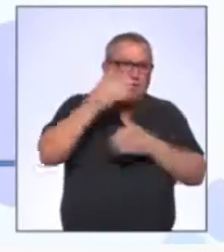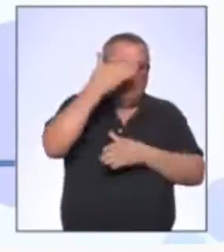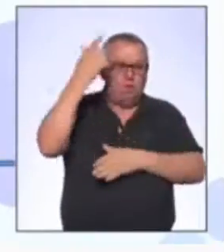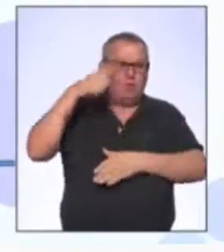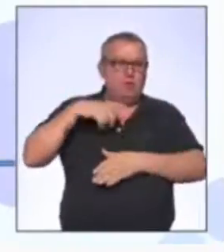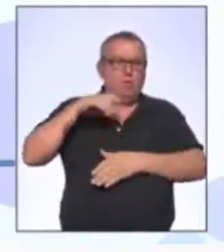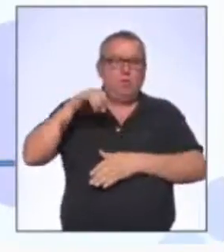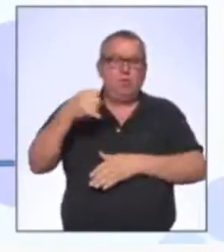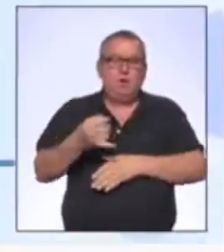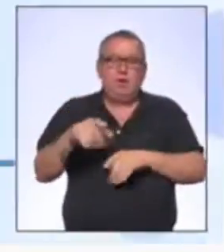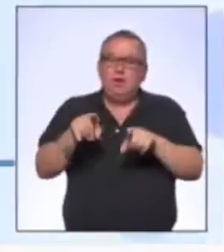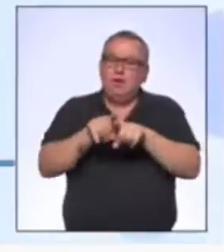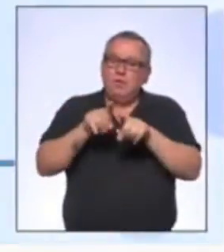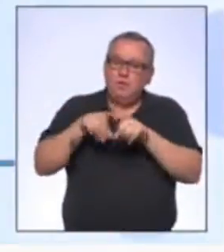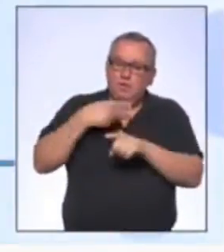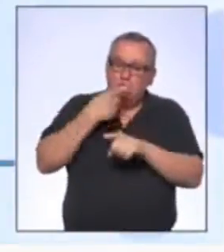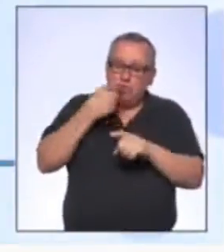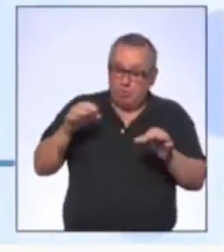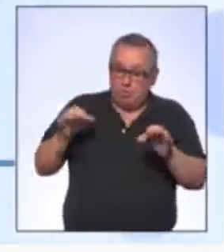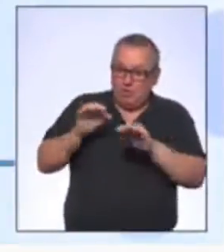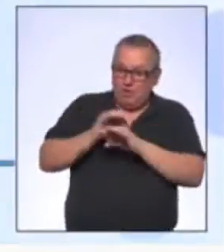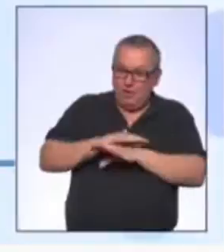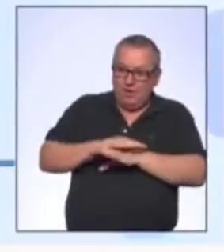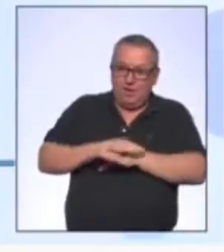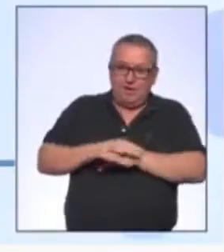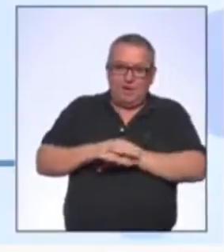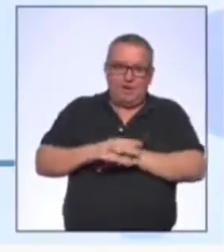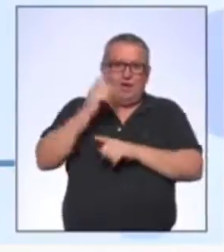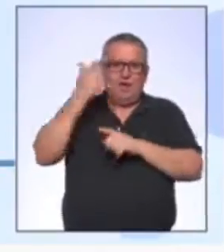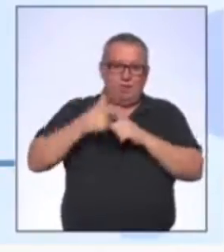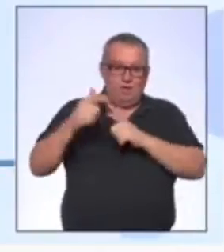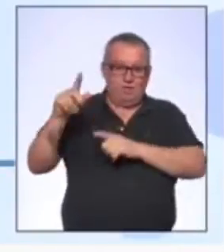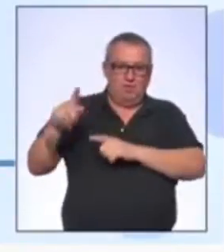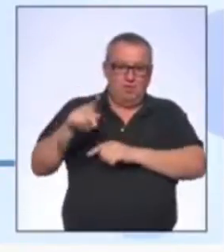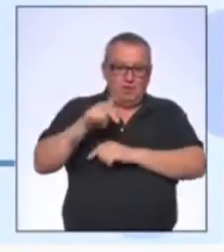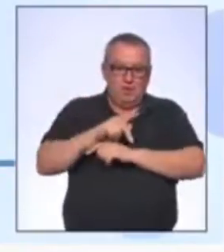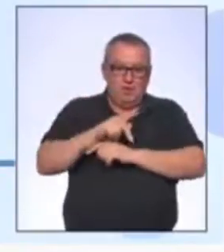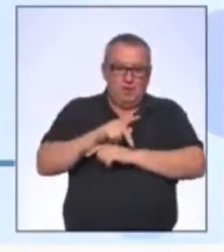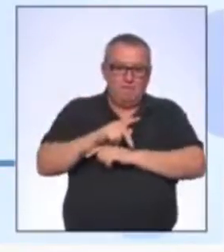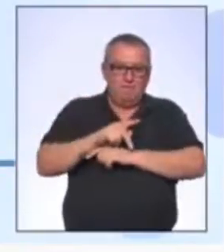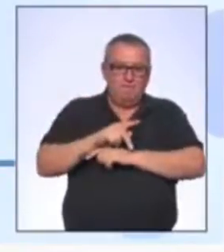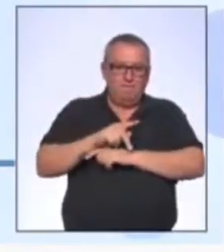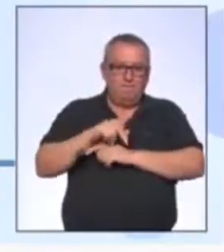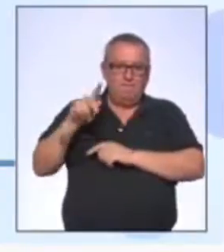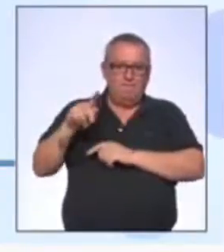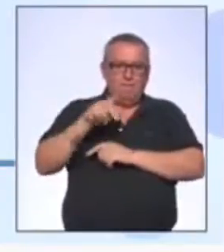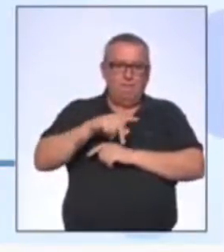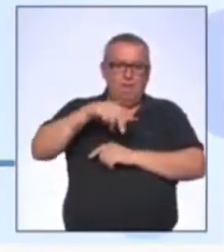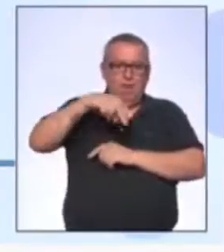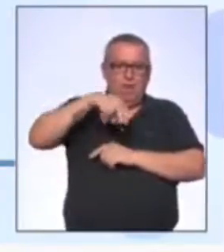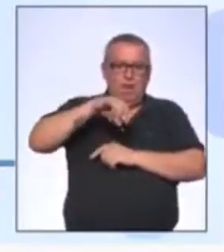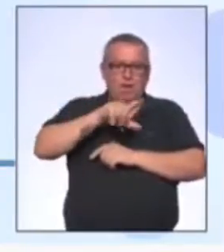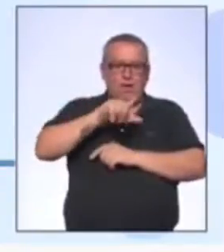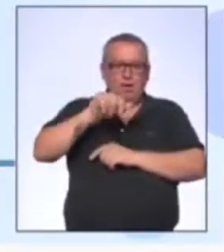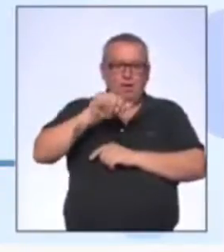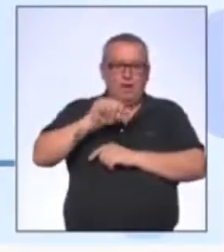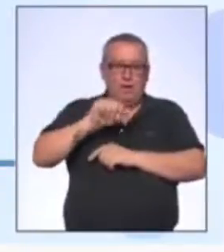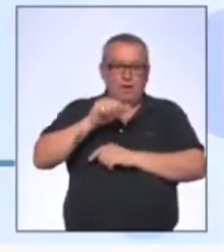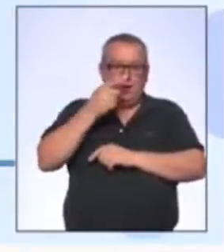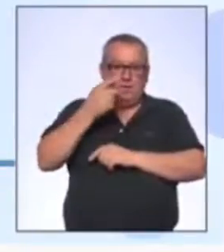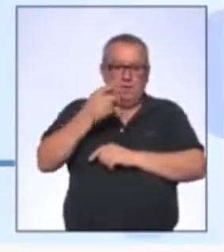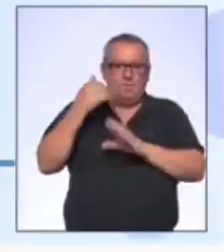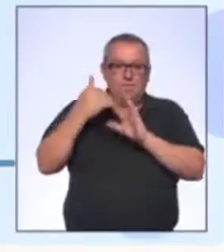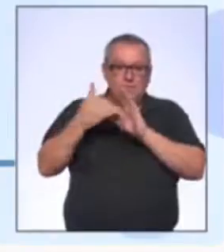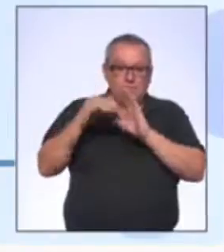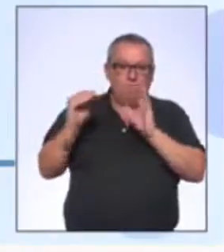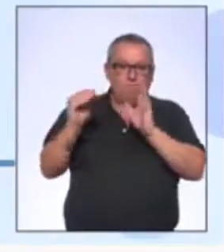oportunidade a gente falou só para finalizar aqui nós falamos sobre os professores né isso aí eu peguei a pro nilza gomes colocou até o